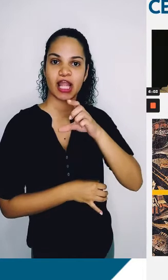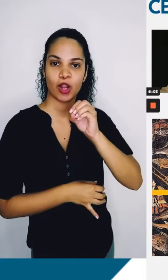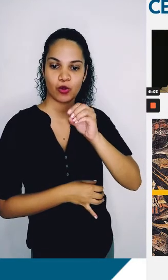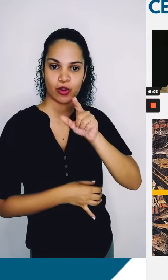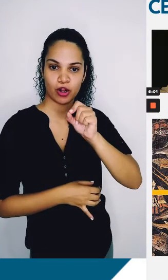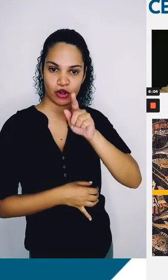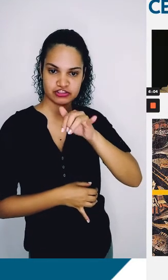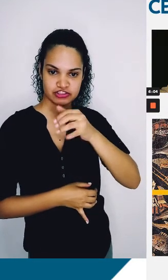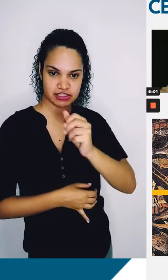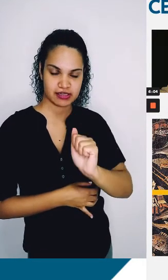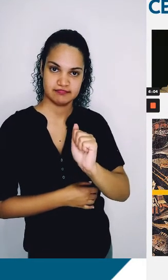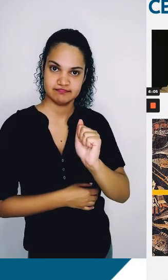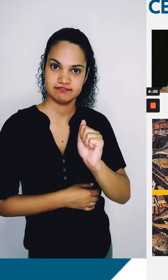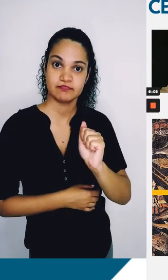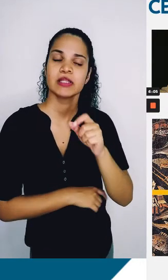comunidade ecológica.